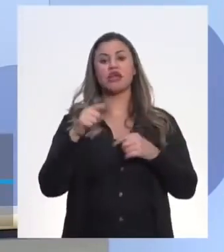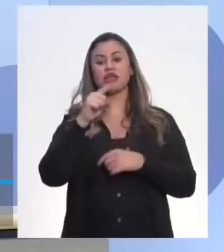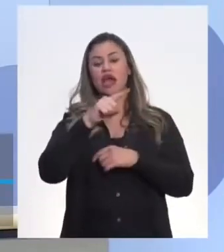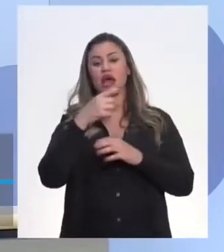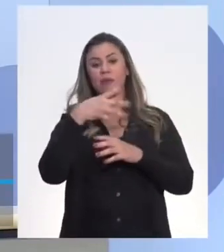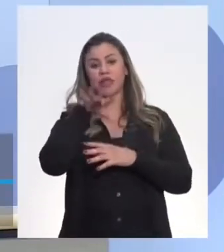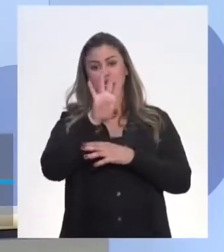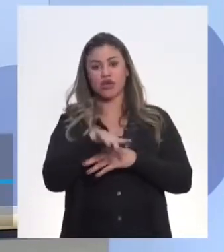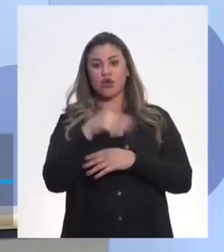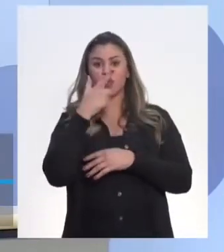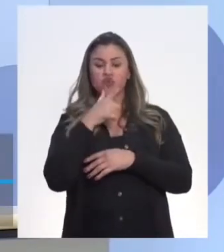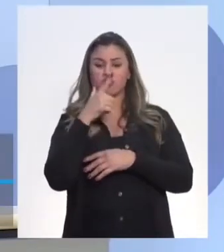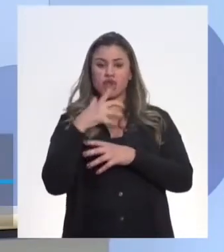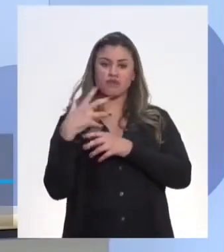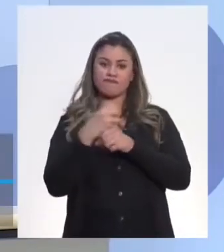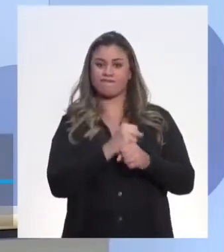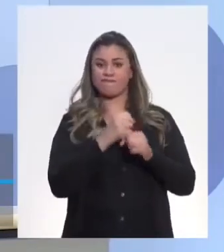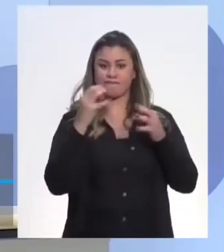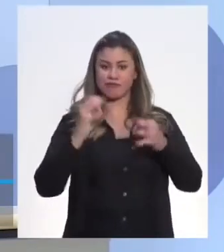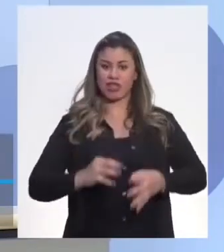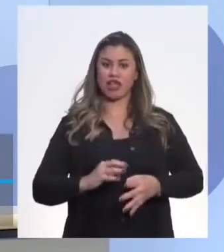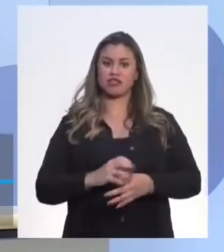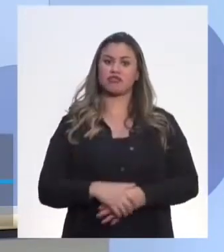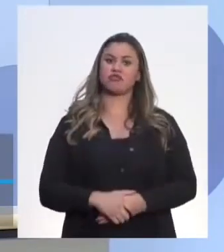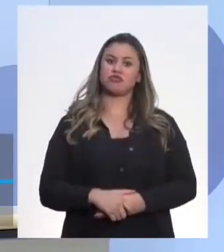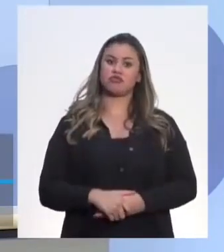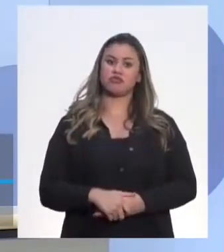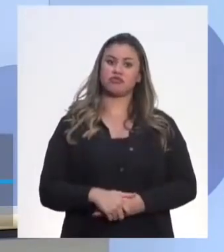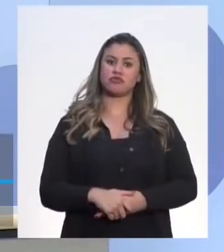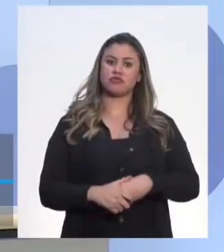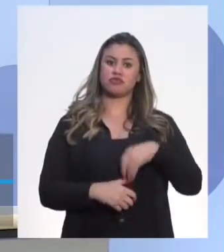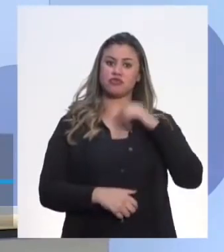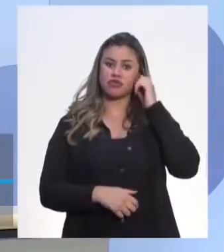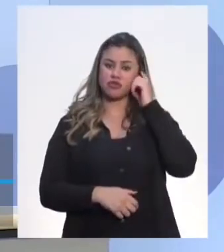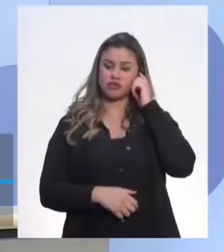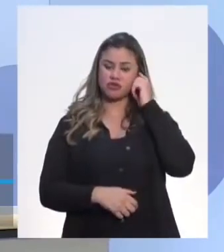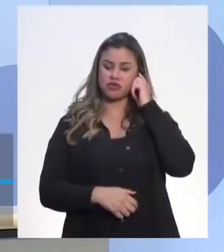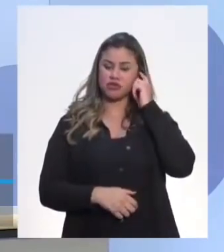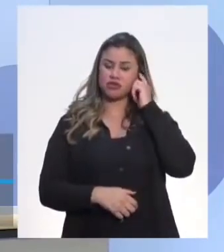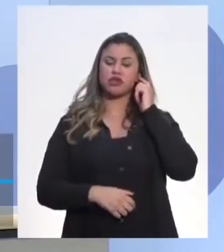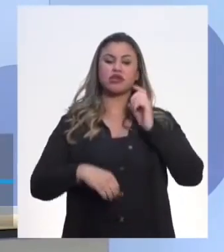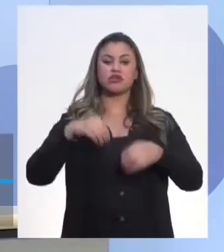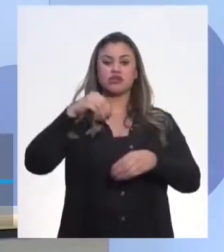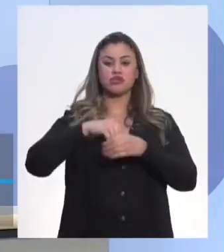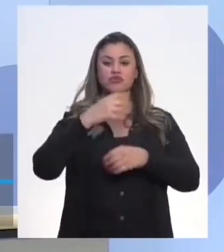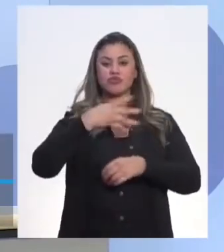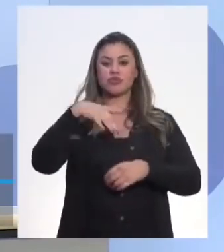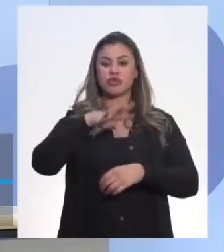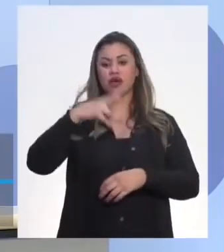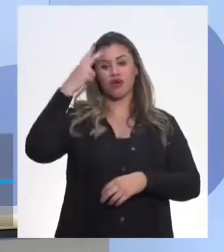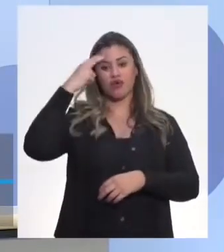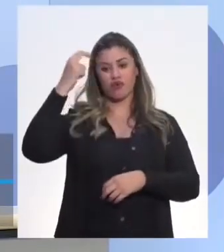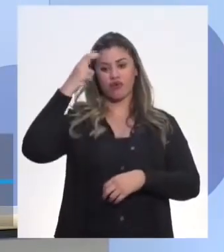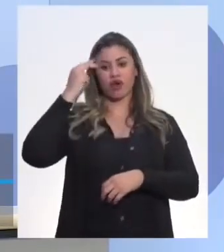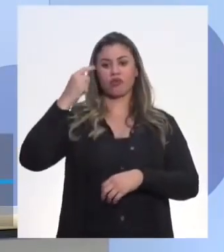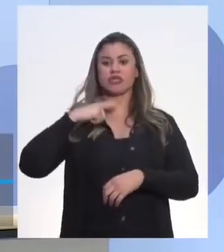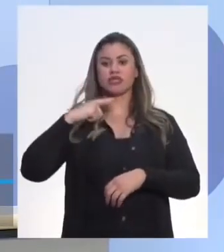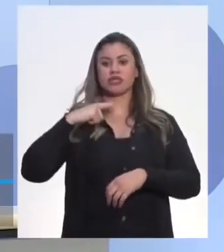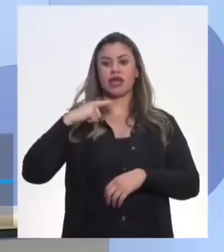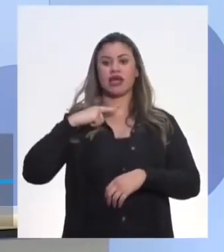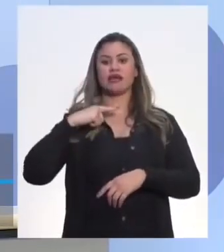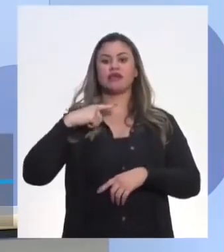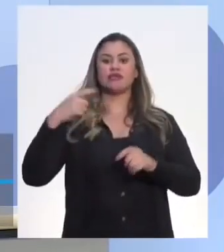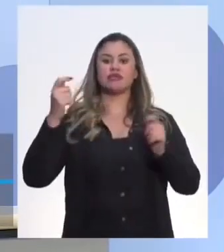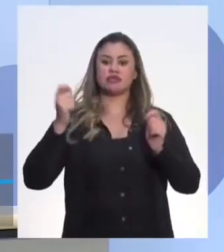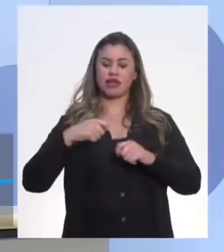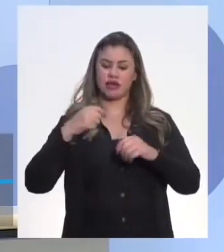planilha ela pode fazer essa operação e aí ela colocando fórmulas dentro dessa planilha né ela só ia no